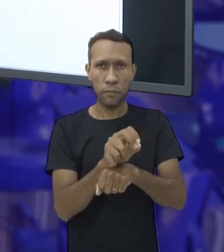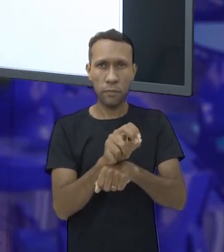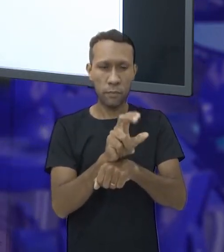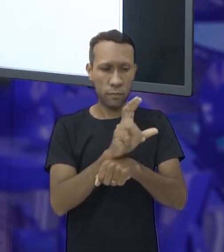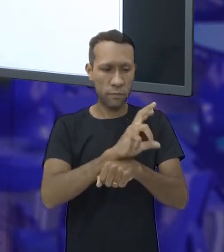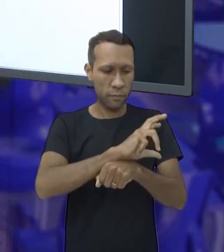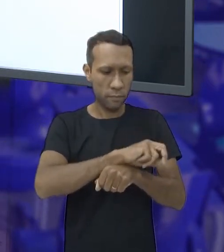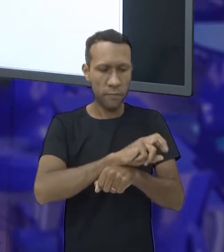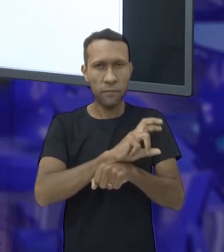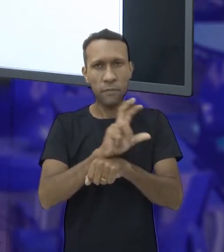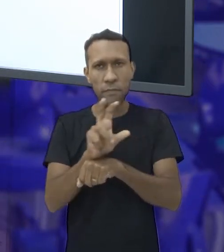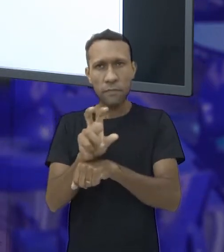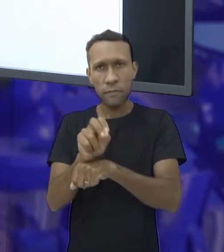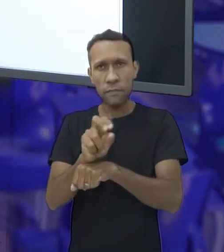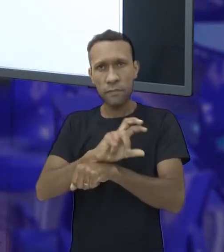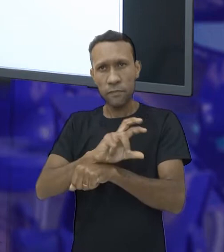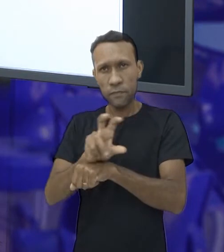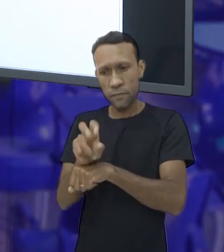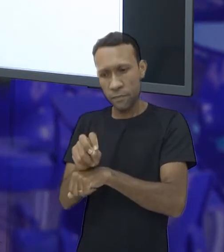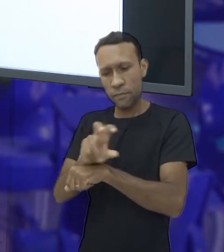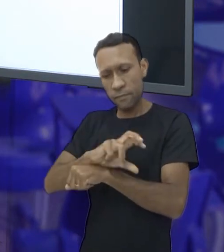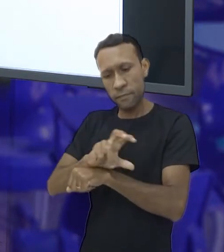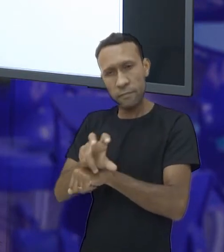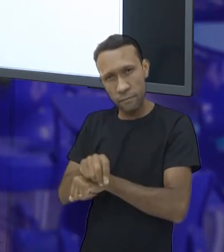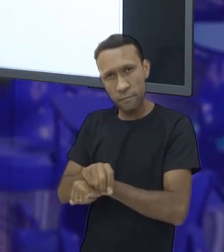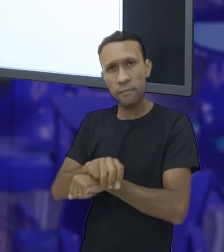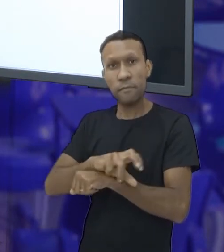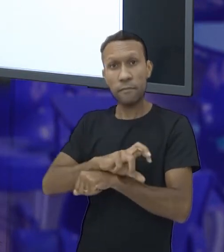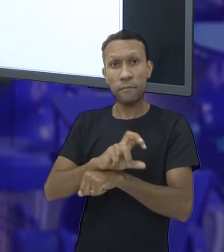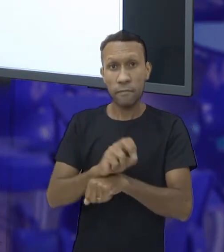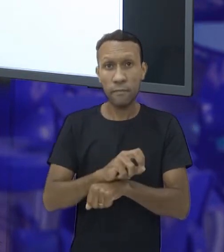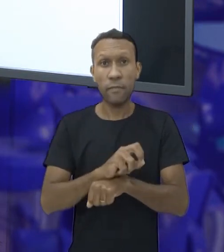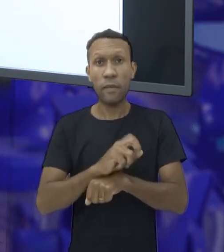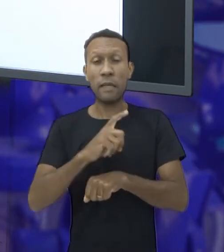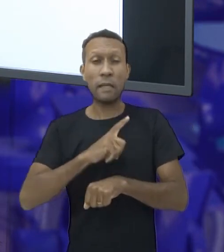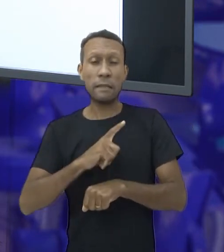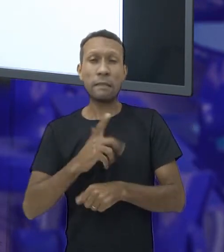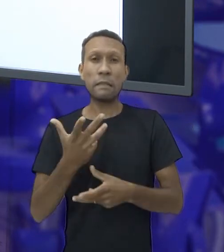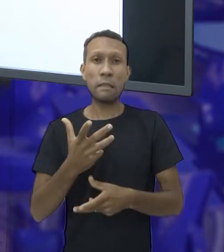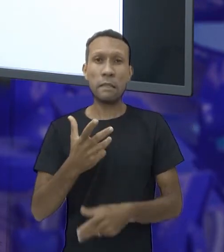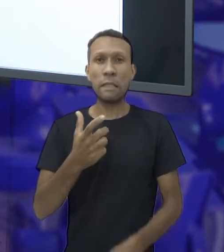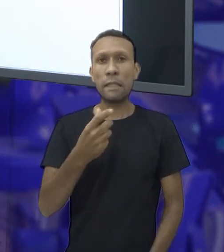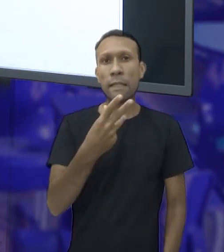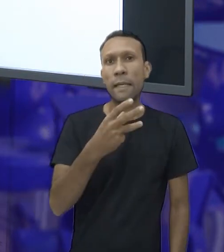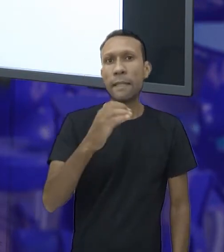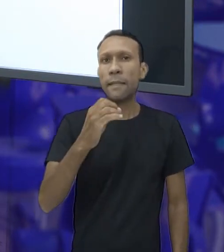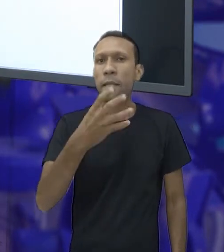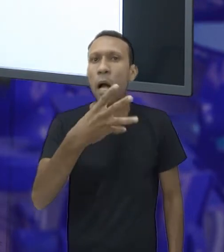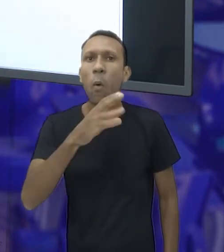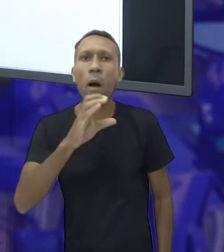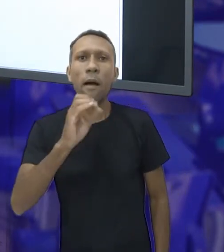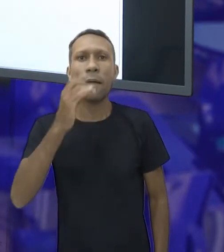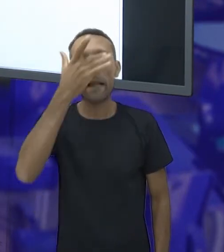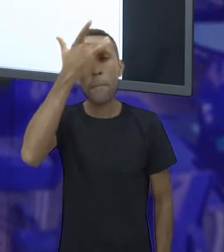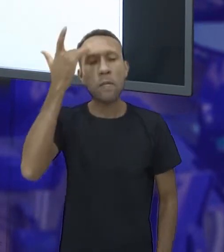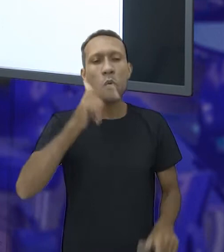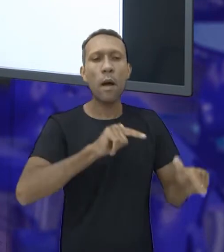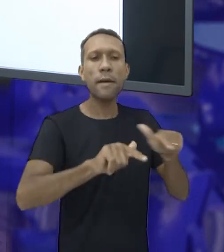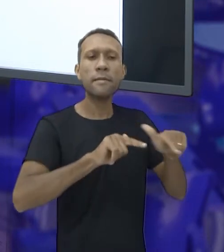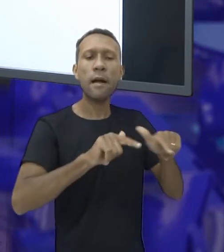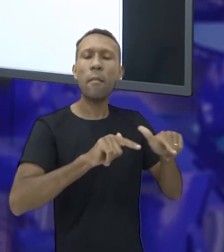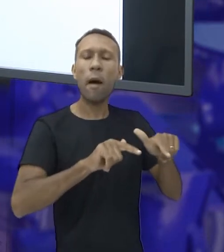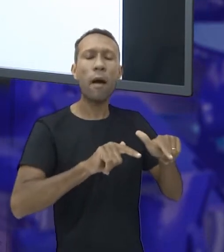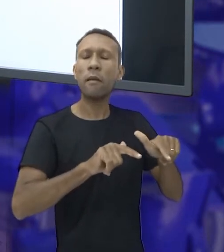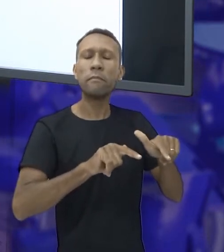fazerem aquelas atividades. Então, ao invés de estarem trabalhando 30, 40, 50 seres humanos